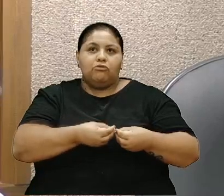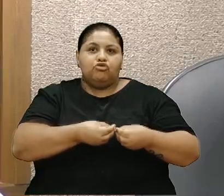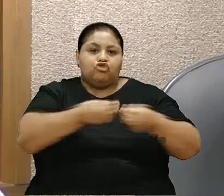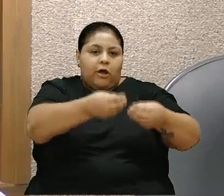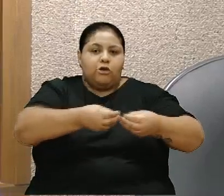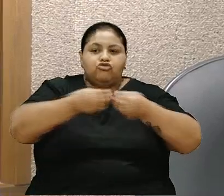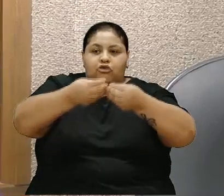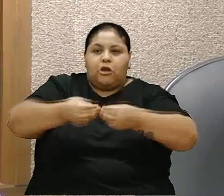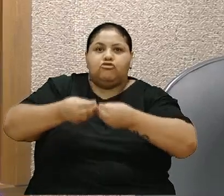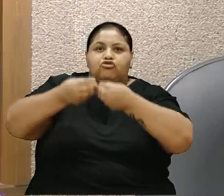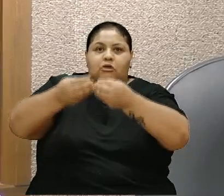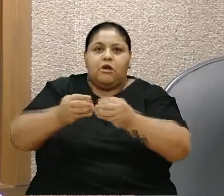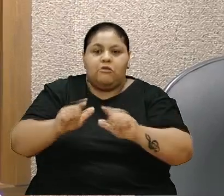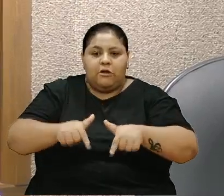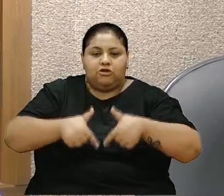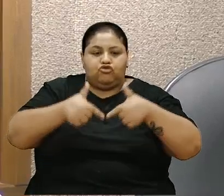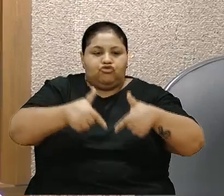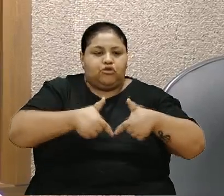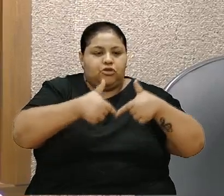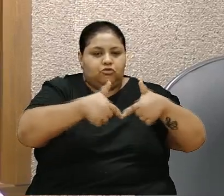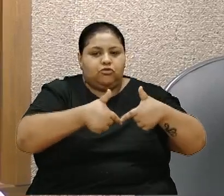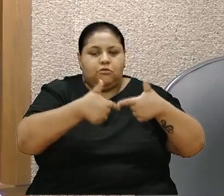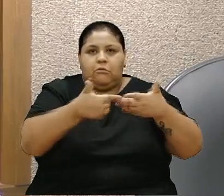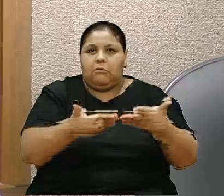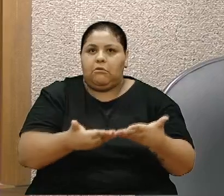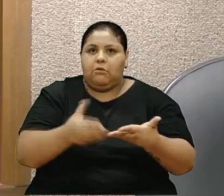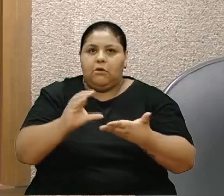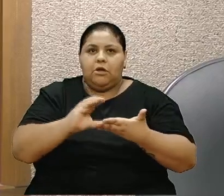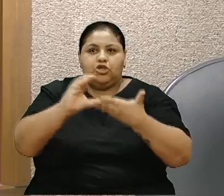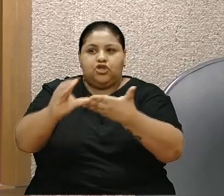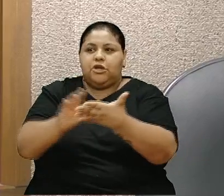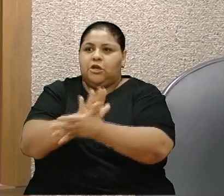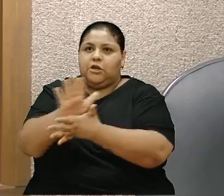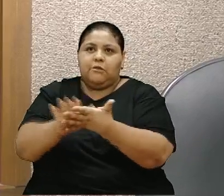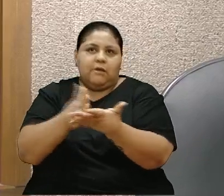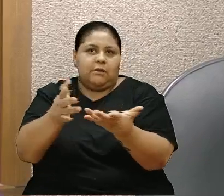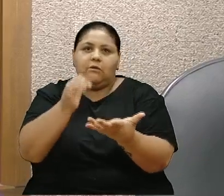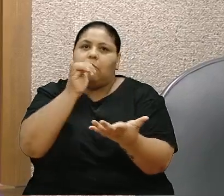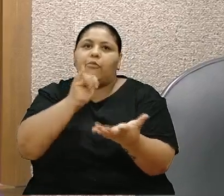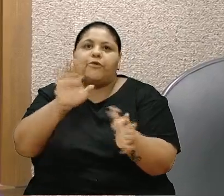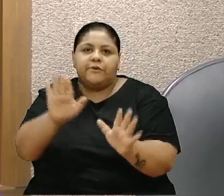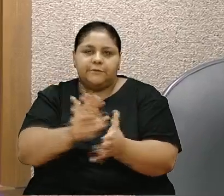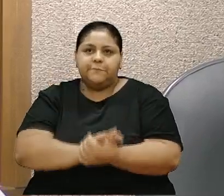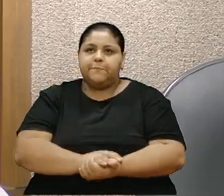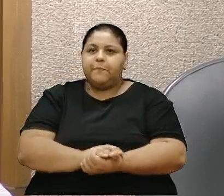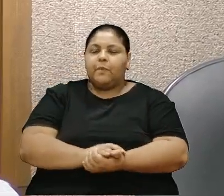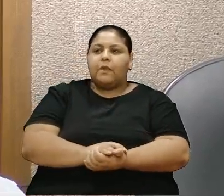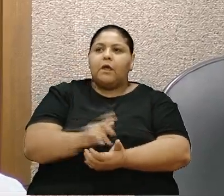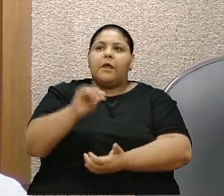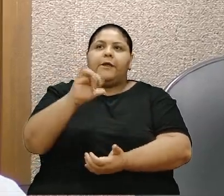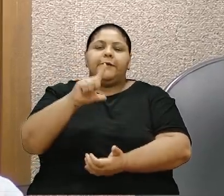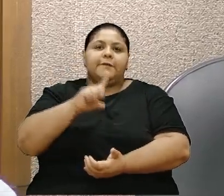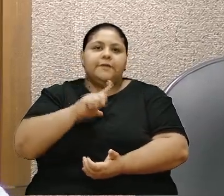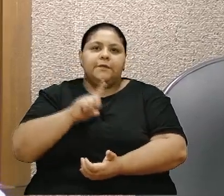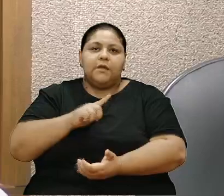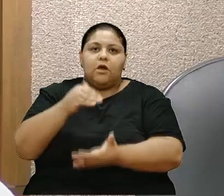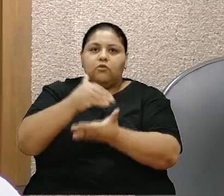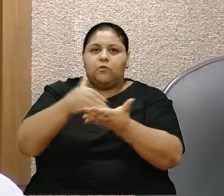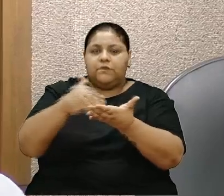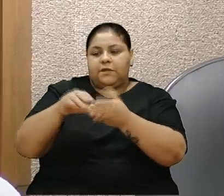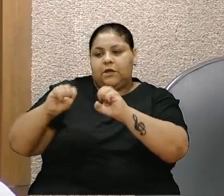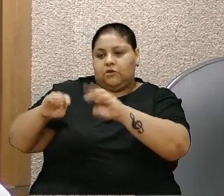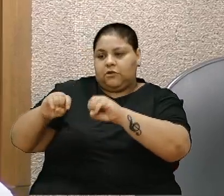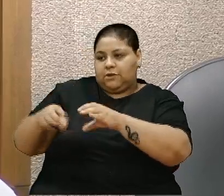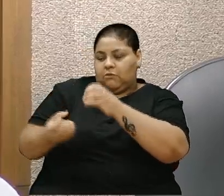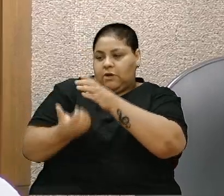bom nada. Você pega assim um secretário de educação que projeta um orçamento para a sua